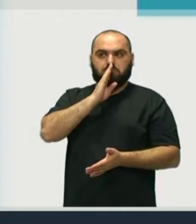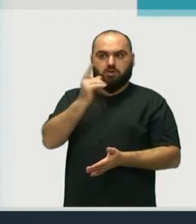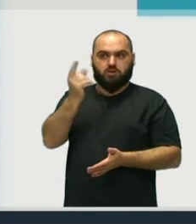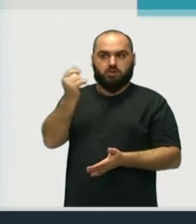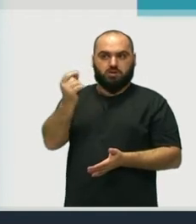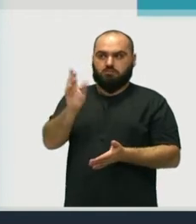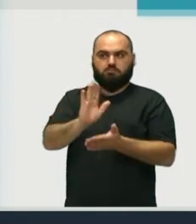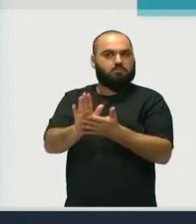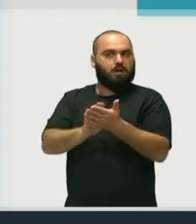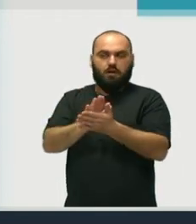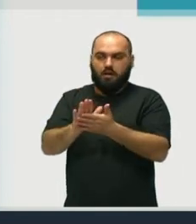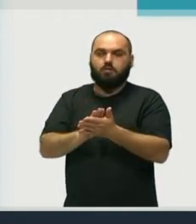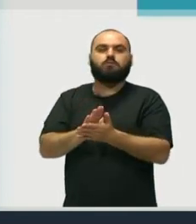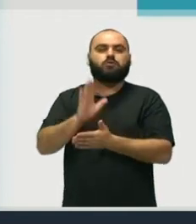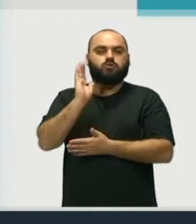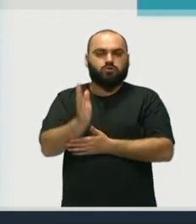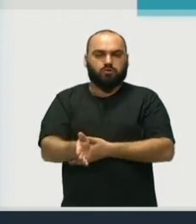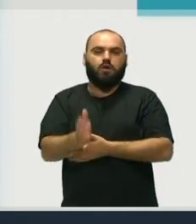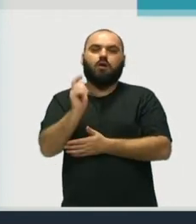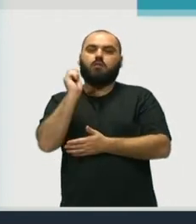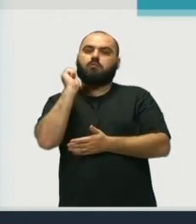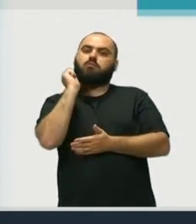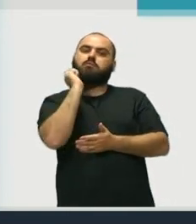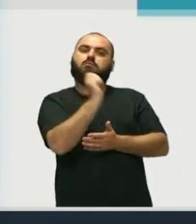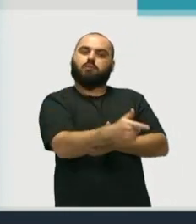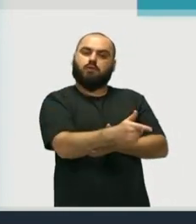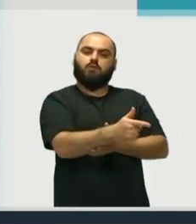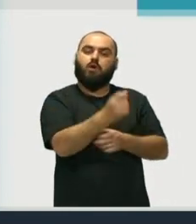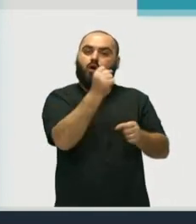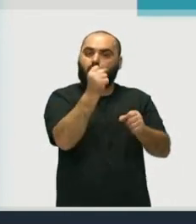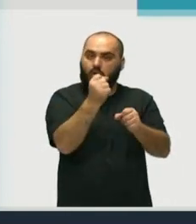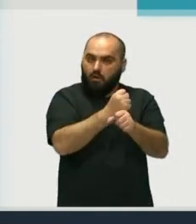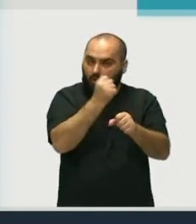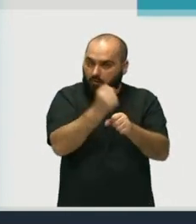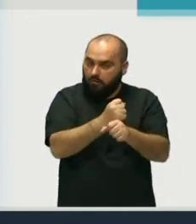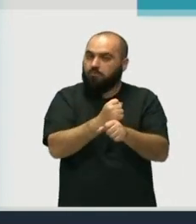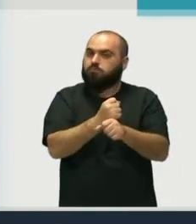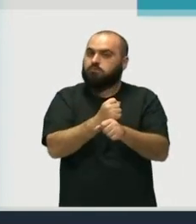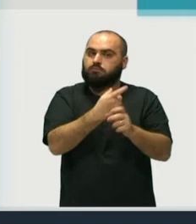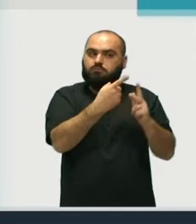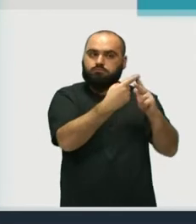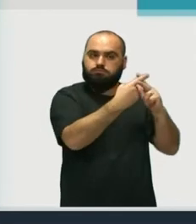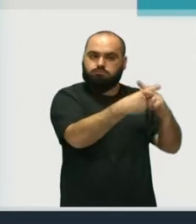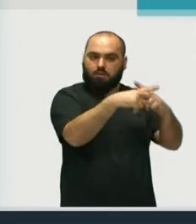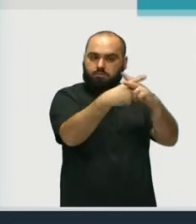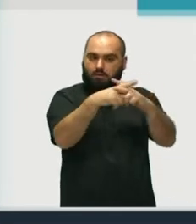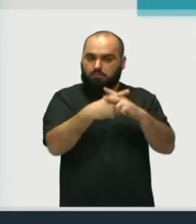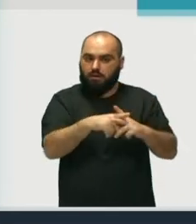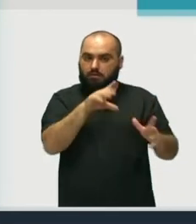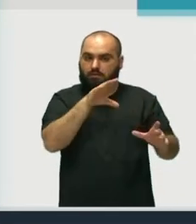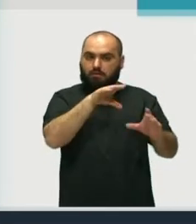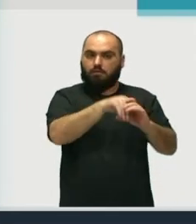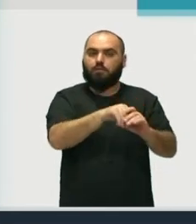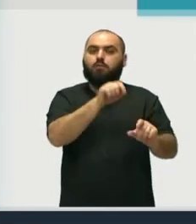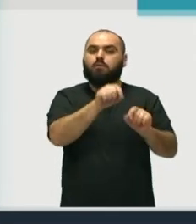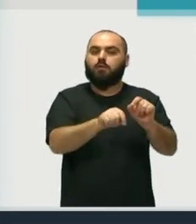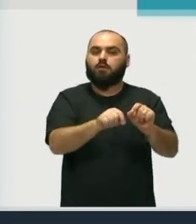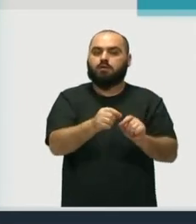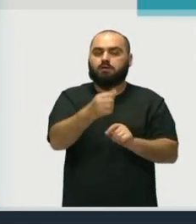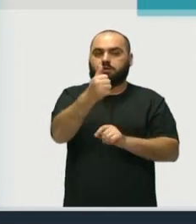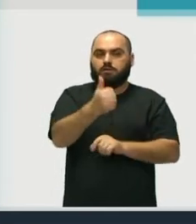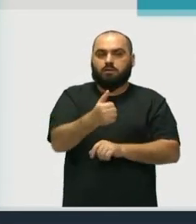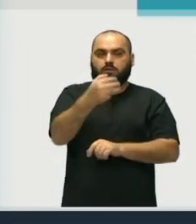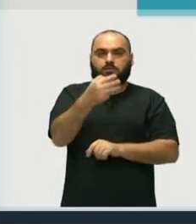centavo, foi aportado na construção e nos equipamentos que estão no complexo